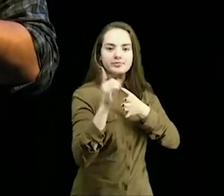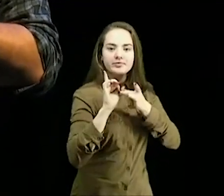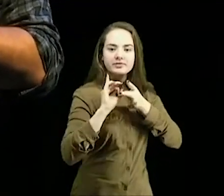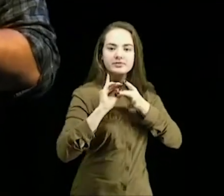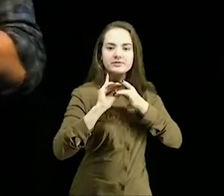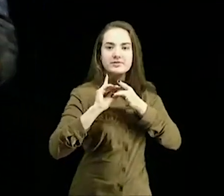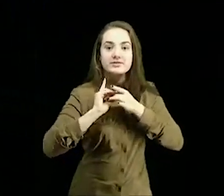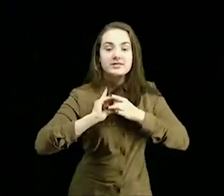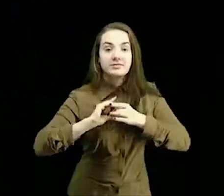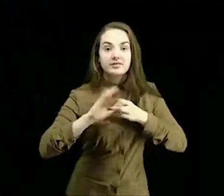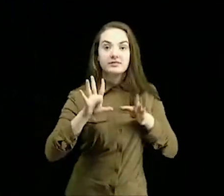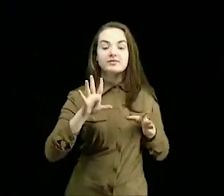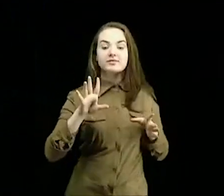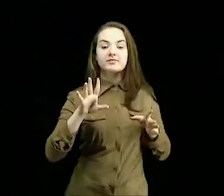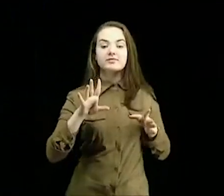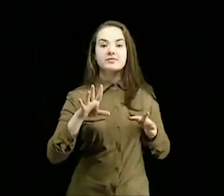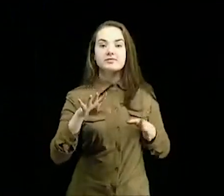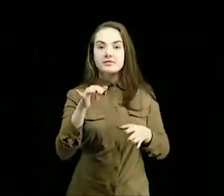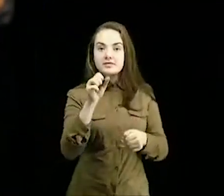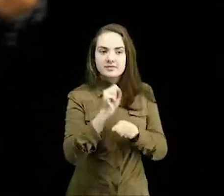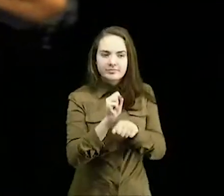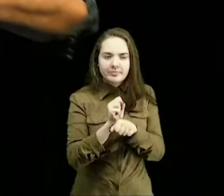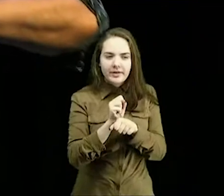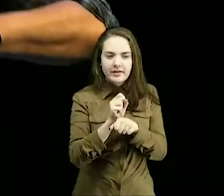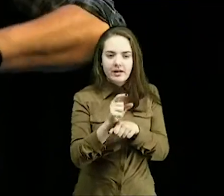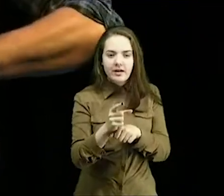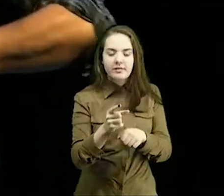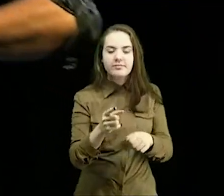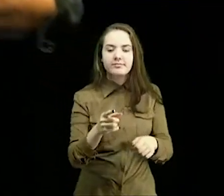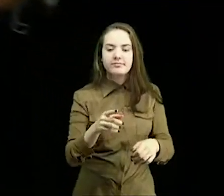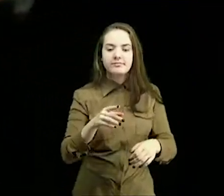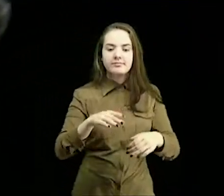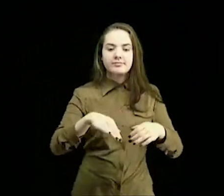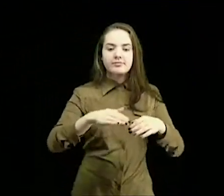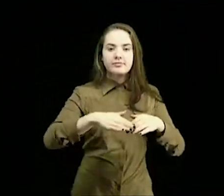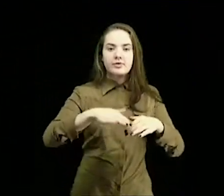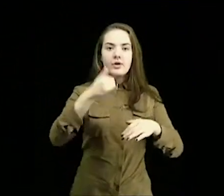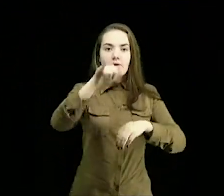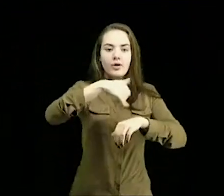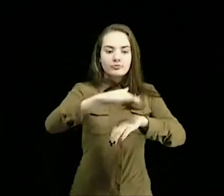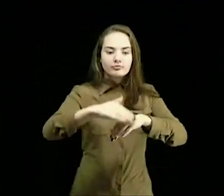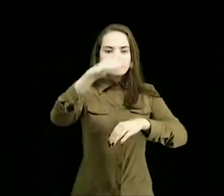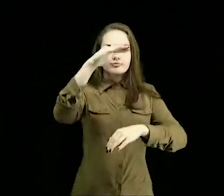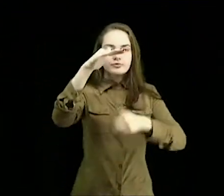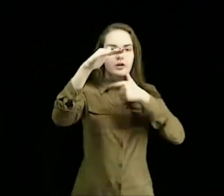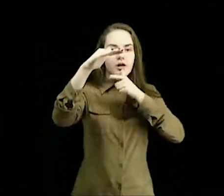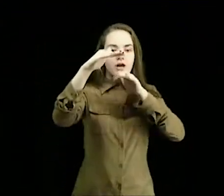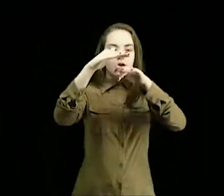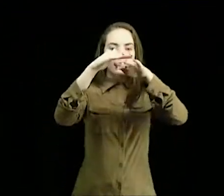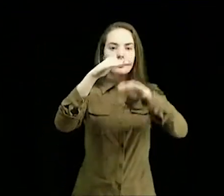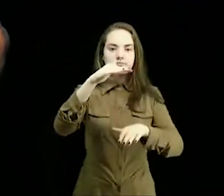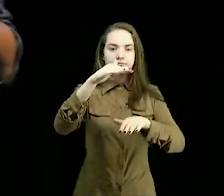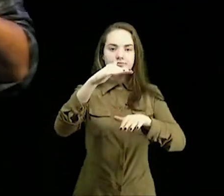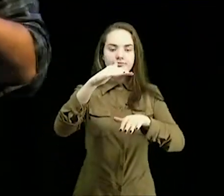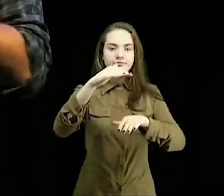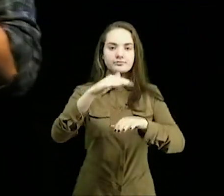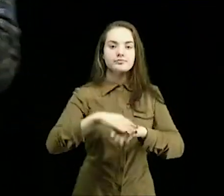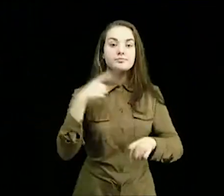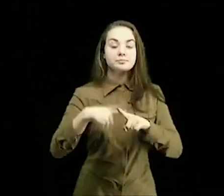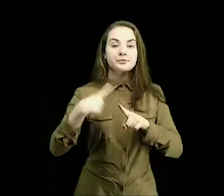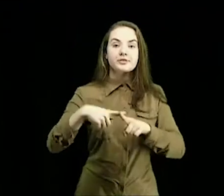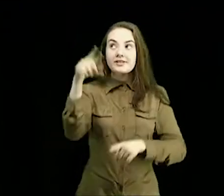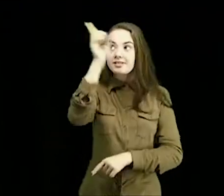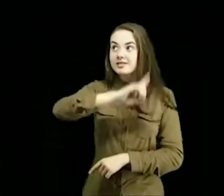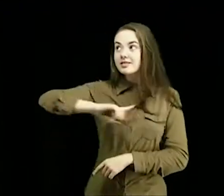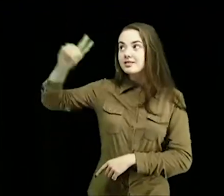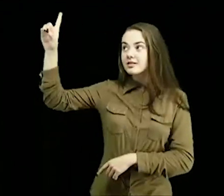na batedeira. Espera um pouquinho, daqui a pouco o óleo sobe e a água fica embaixo. Porque Deus,